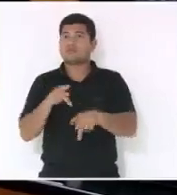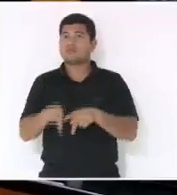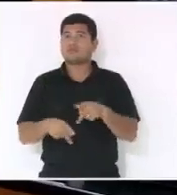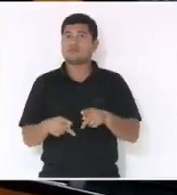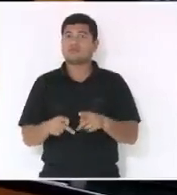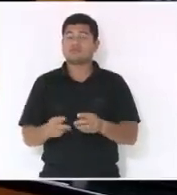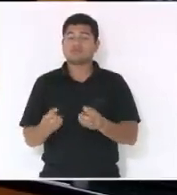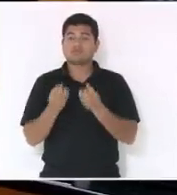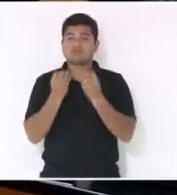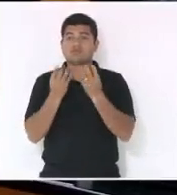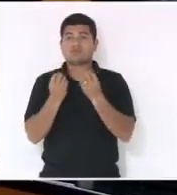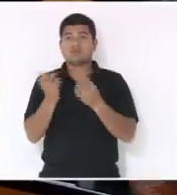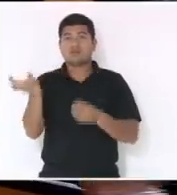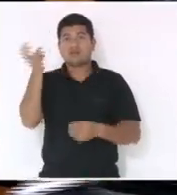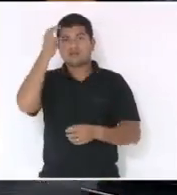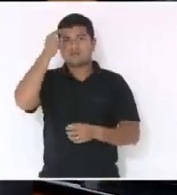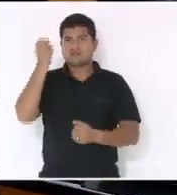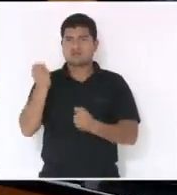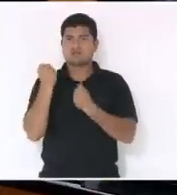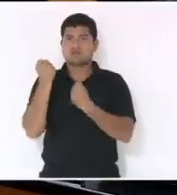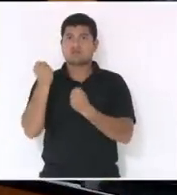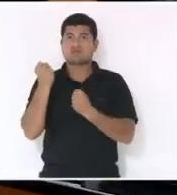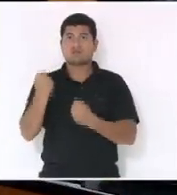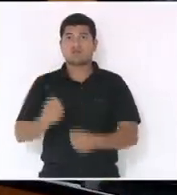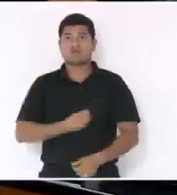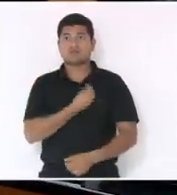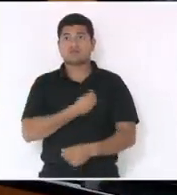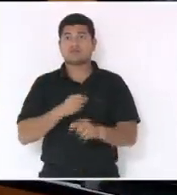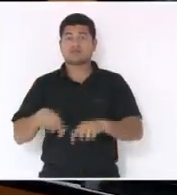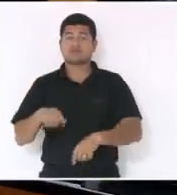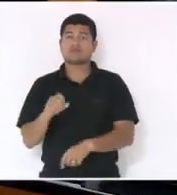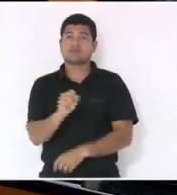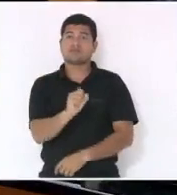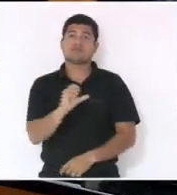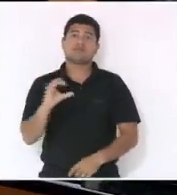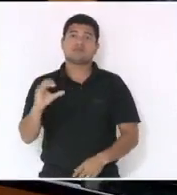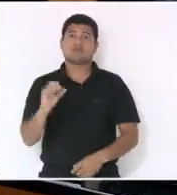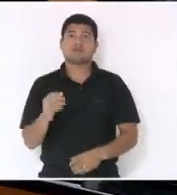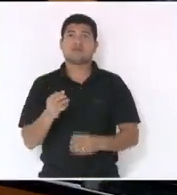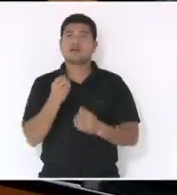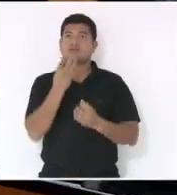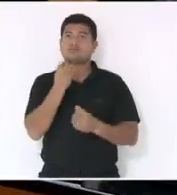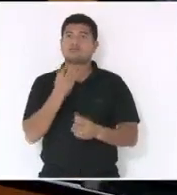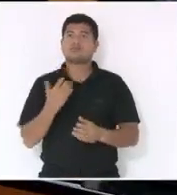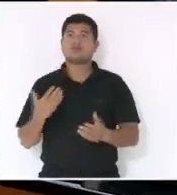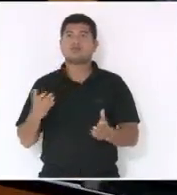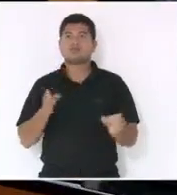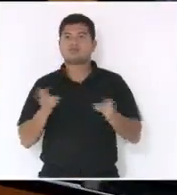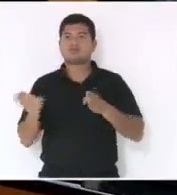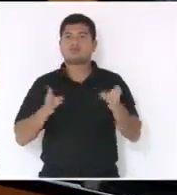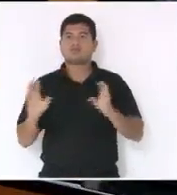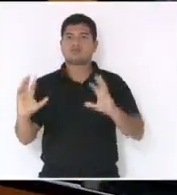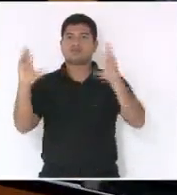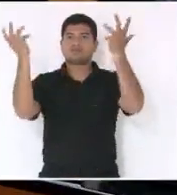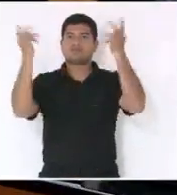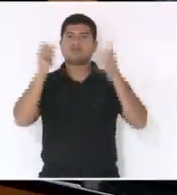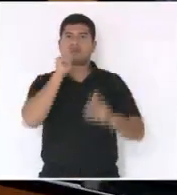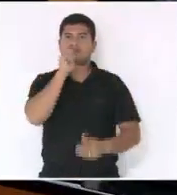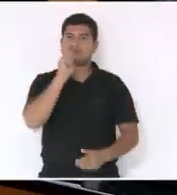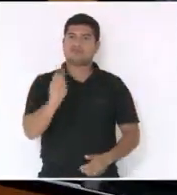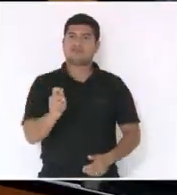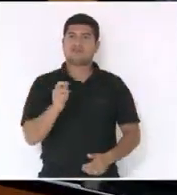muito forte e viva em Santa Catarina. É muito bom a gente chegar no período da Festa do Pinhão, porque a gente vê todo esse